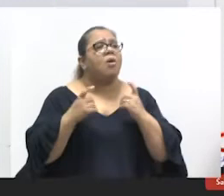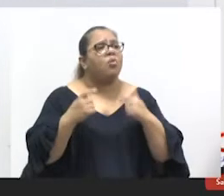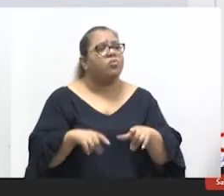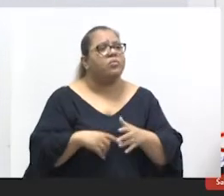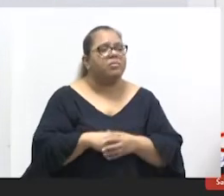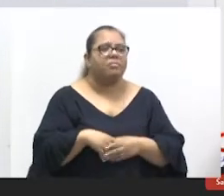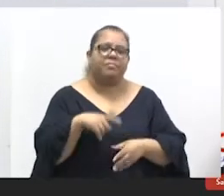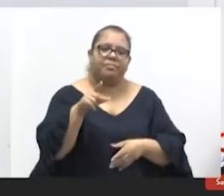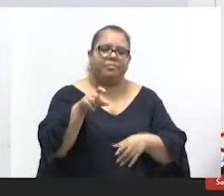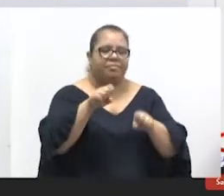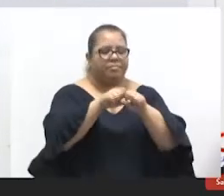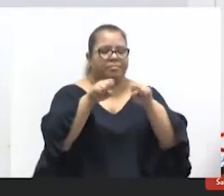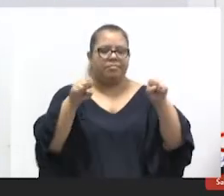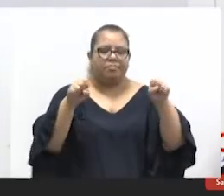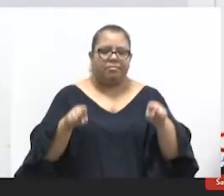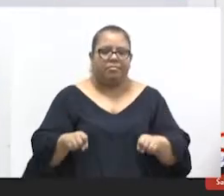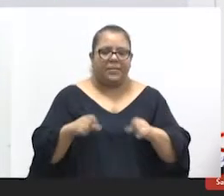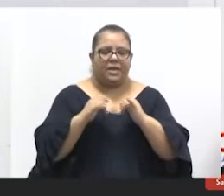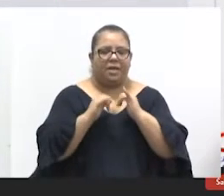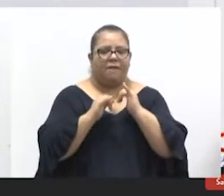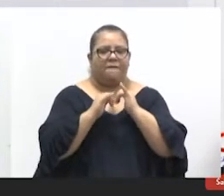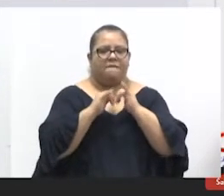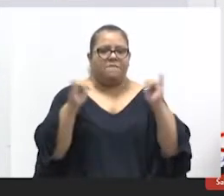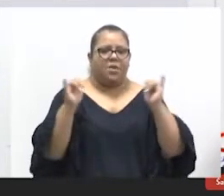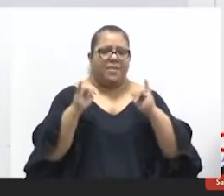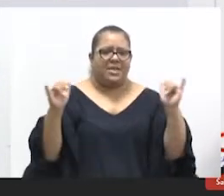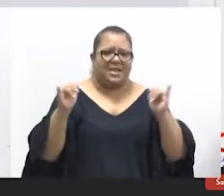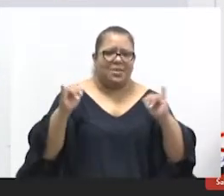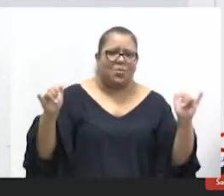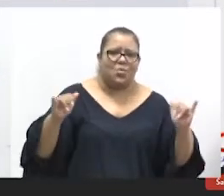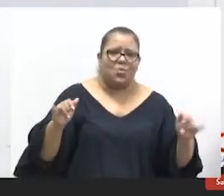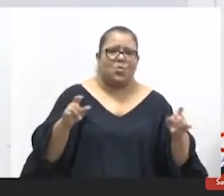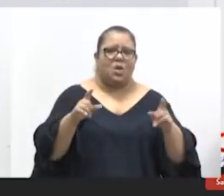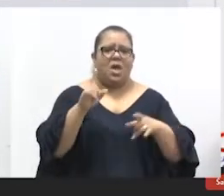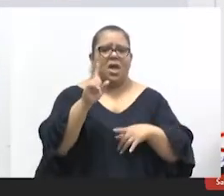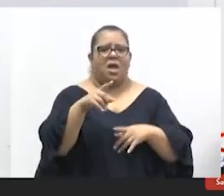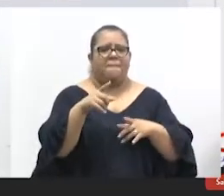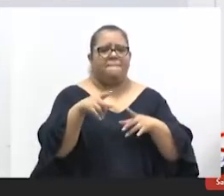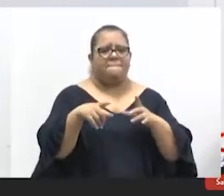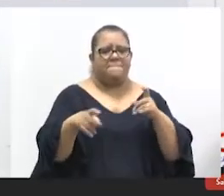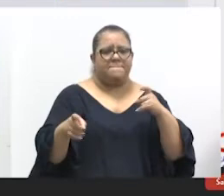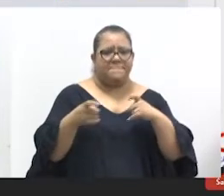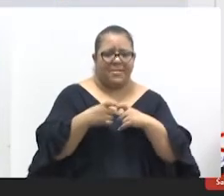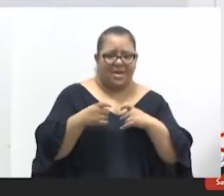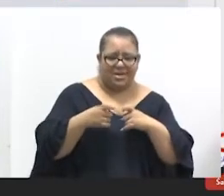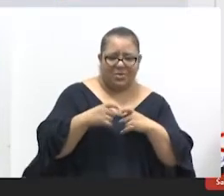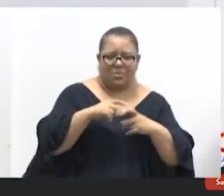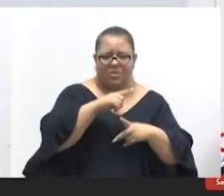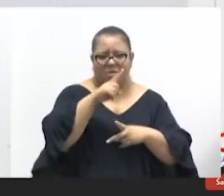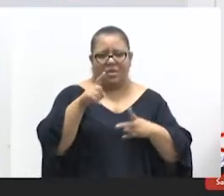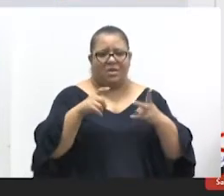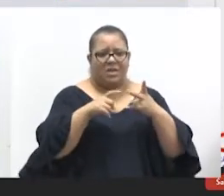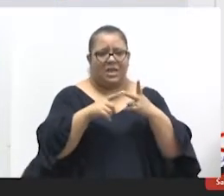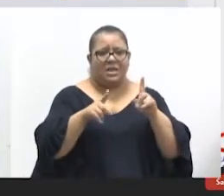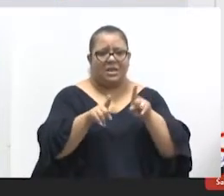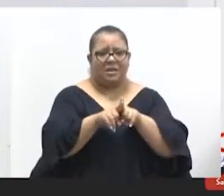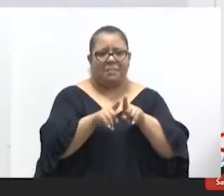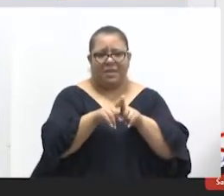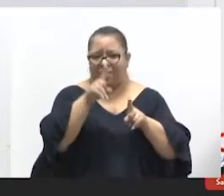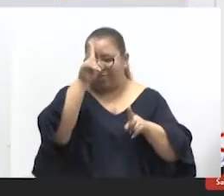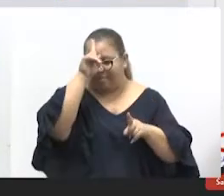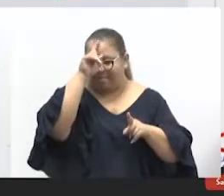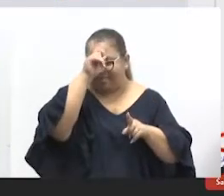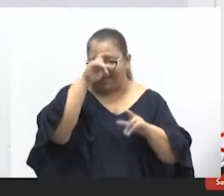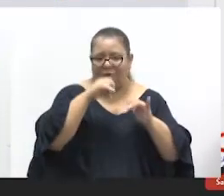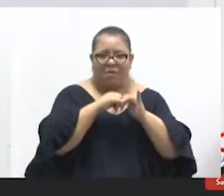sistemas de informação específicos, que é o sistema de informação ambulatorial, e o Sistema de Informação Hospitalar.